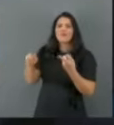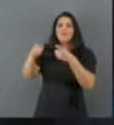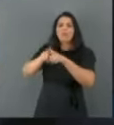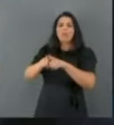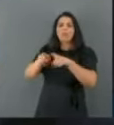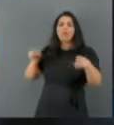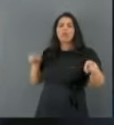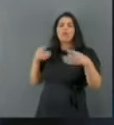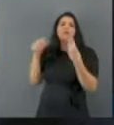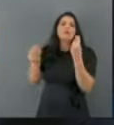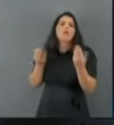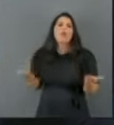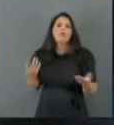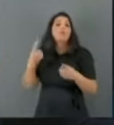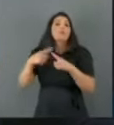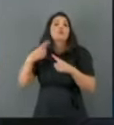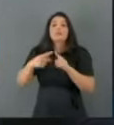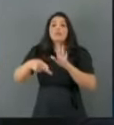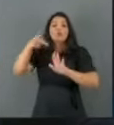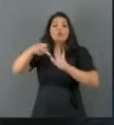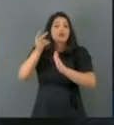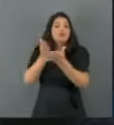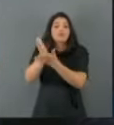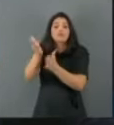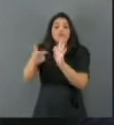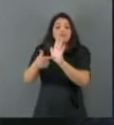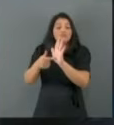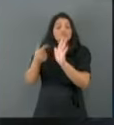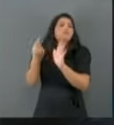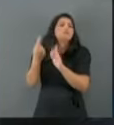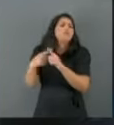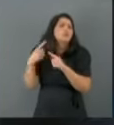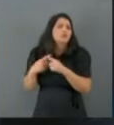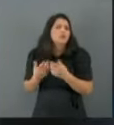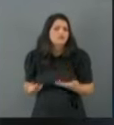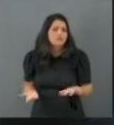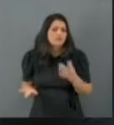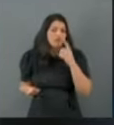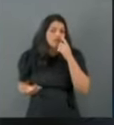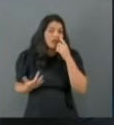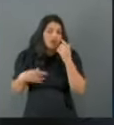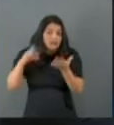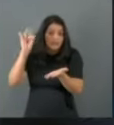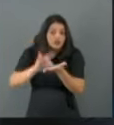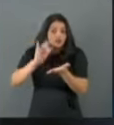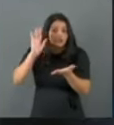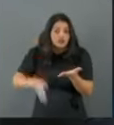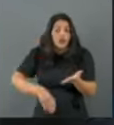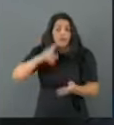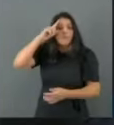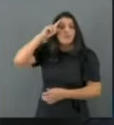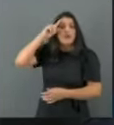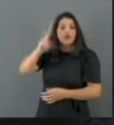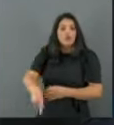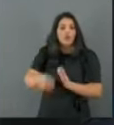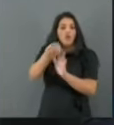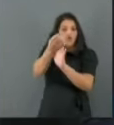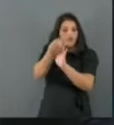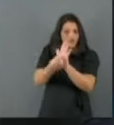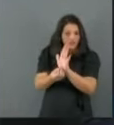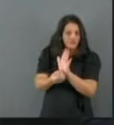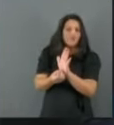as motivações dessa portaria, por que isso foi feito, se de fato foi implementada a determinação contida no ofício circular,